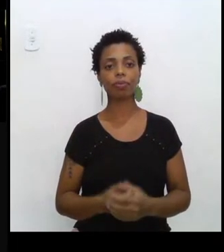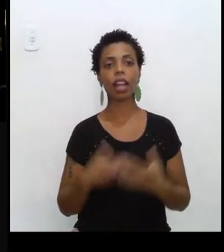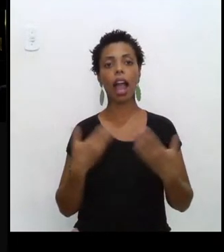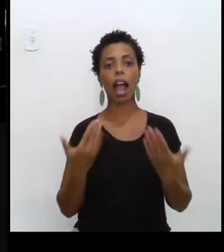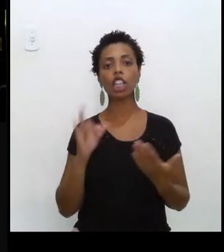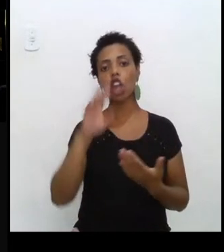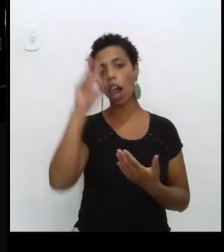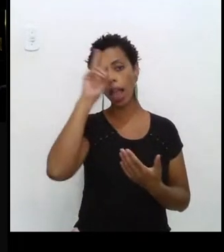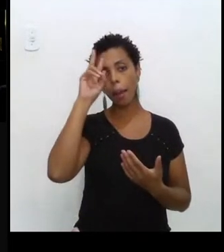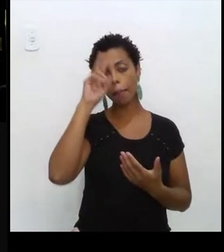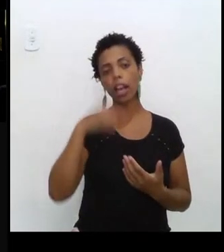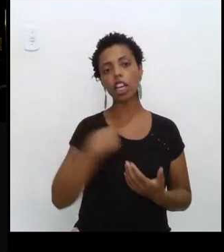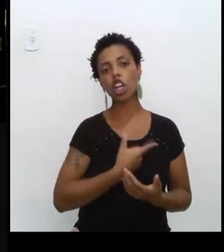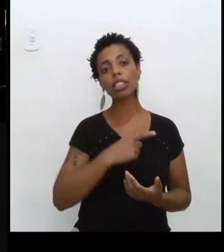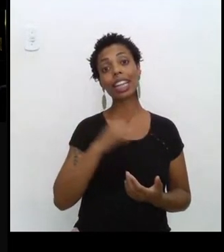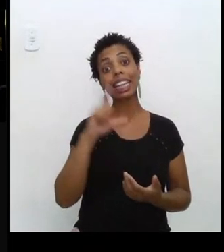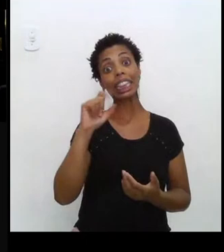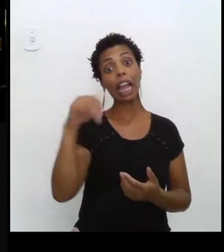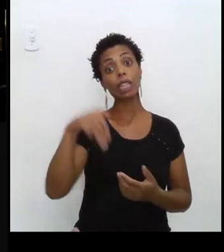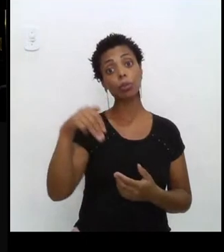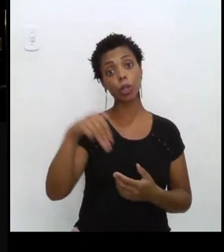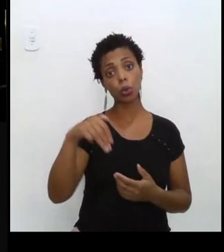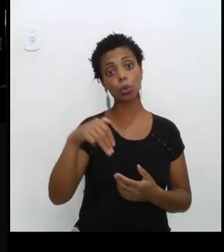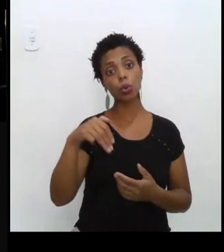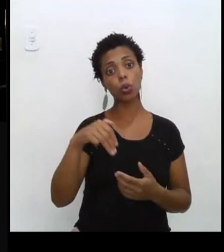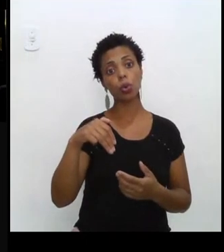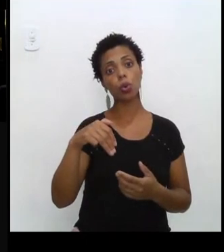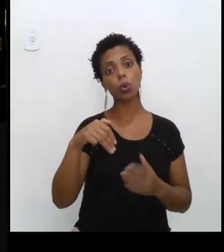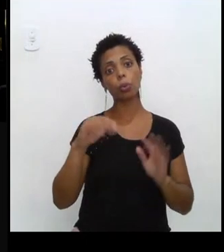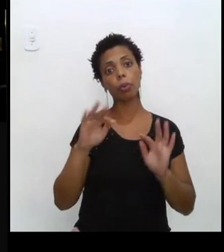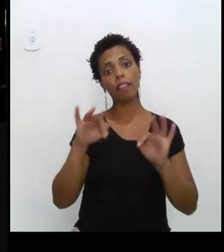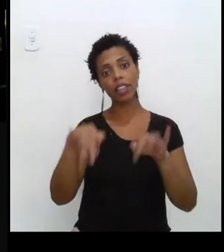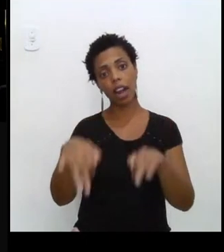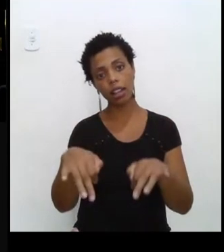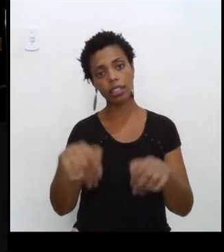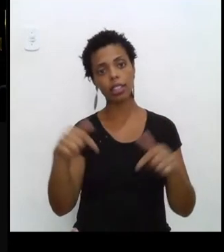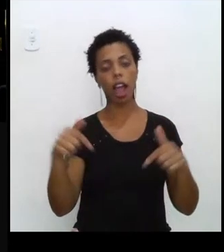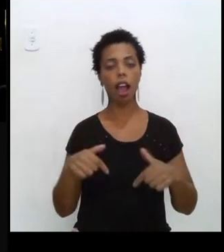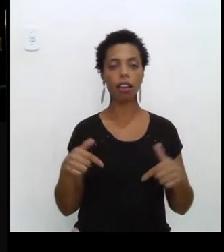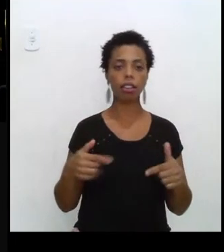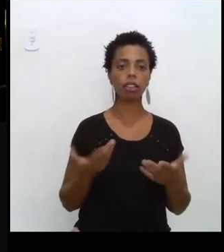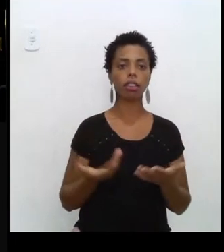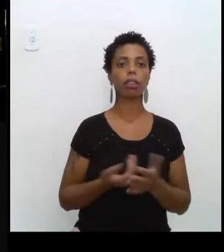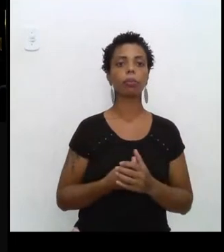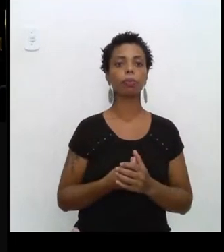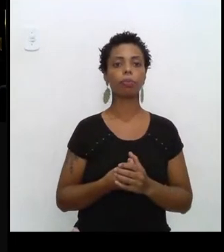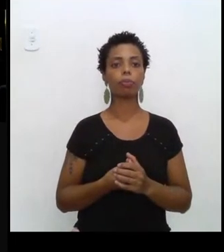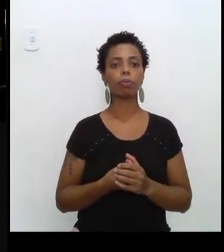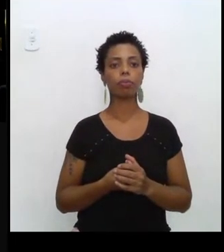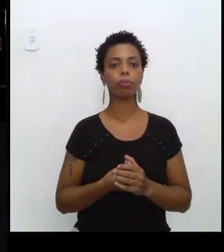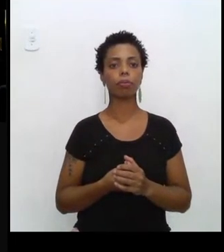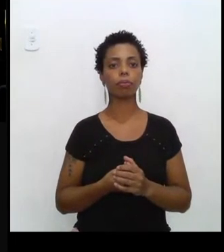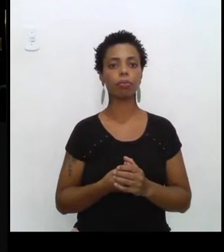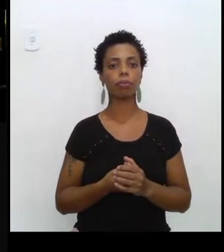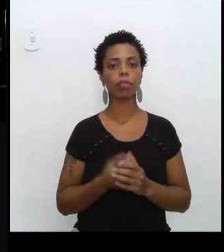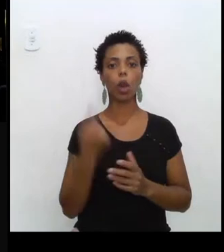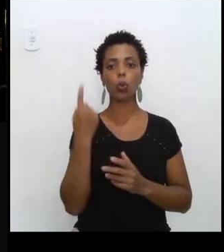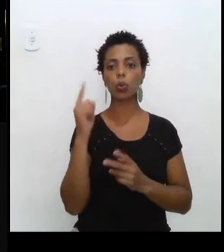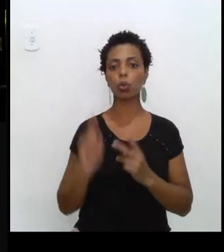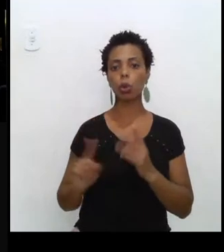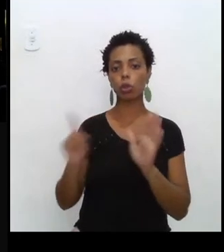lembrando que a gente tem 10 minutinhos para gente encerrar essas últimas perguntas